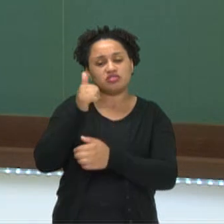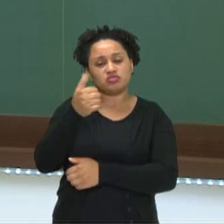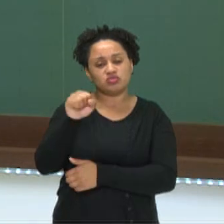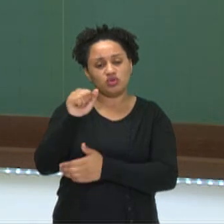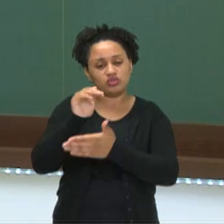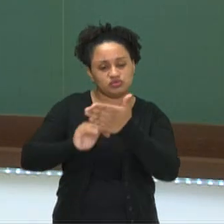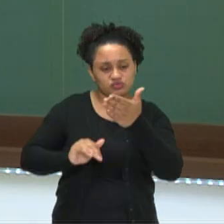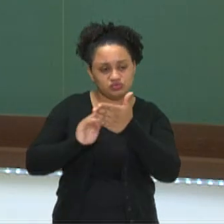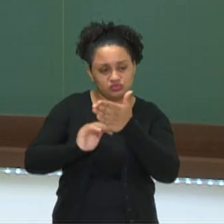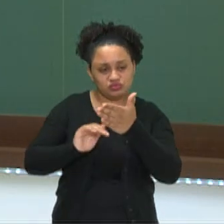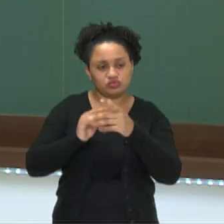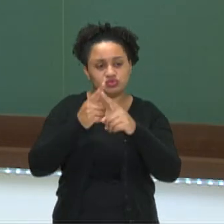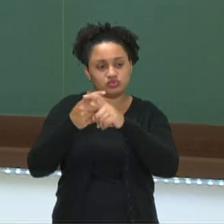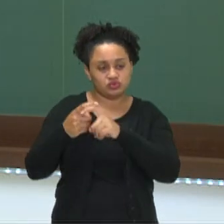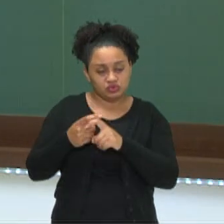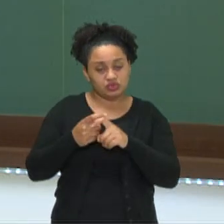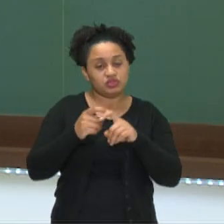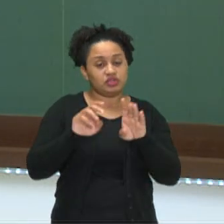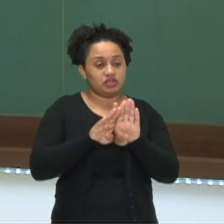menos 360.